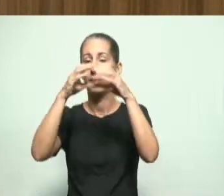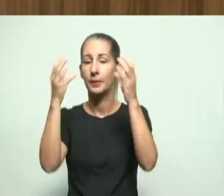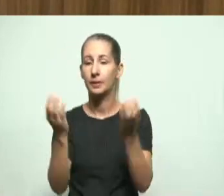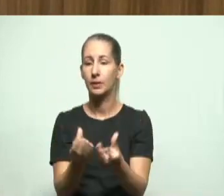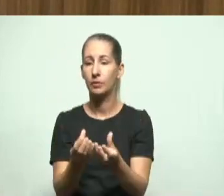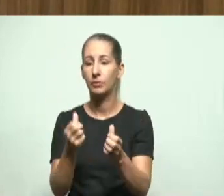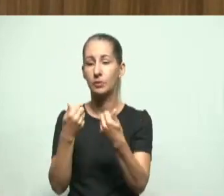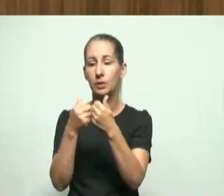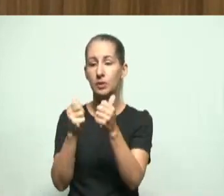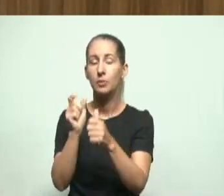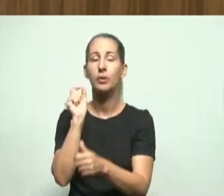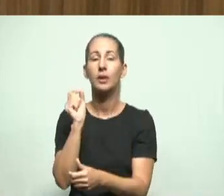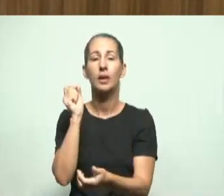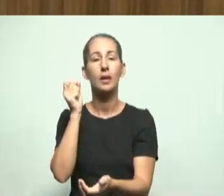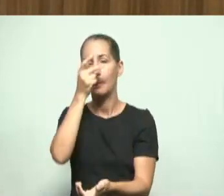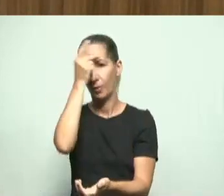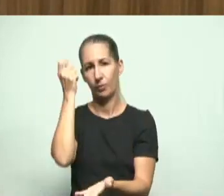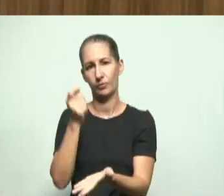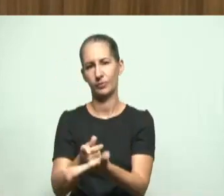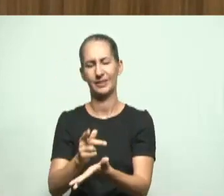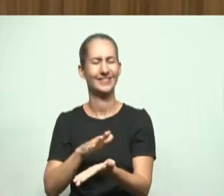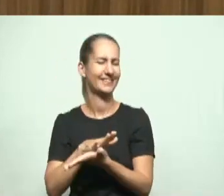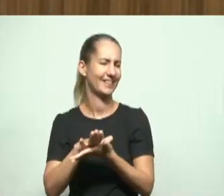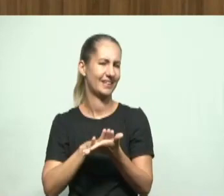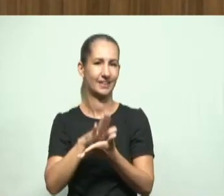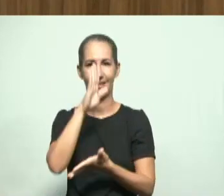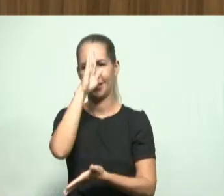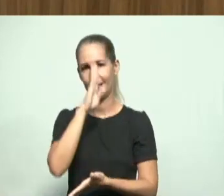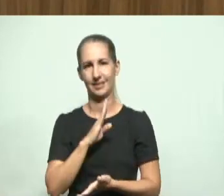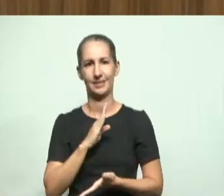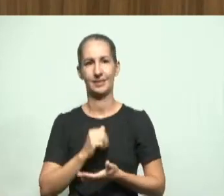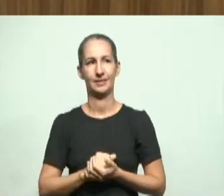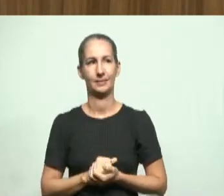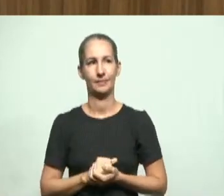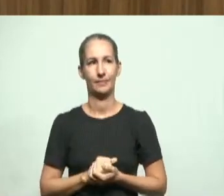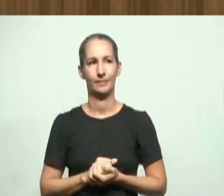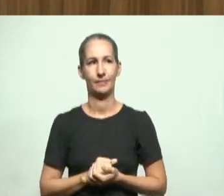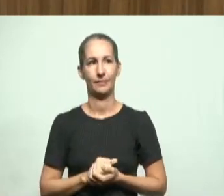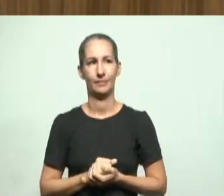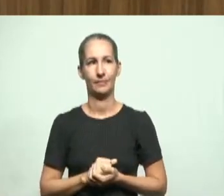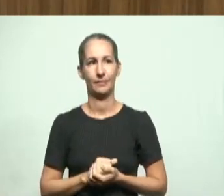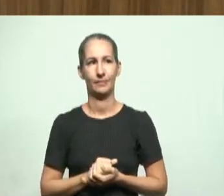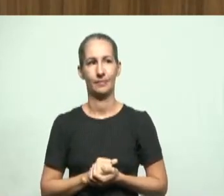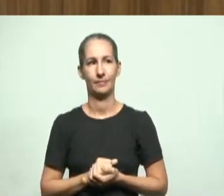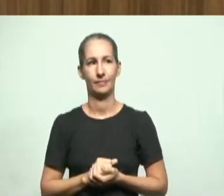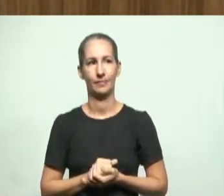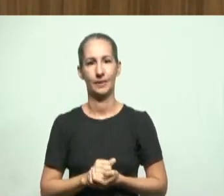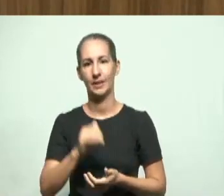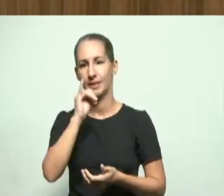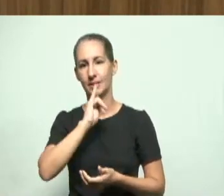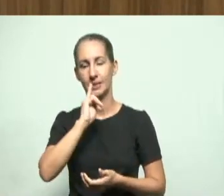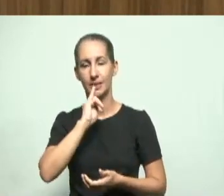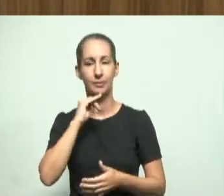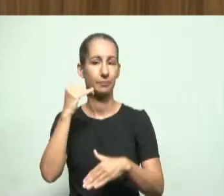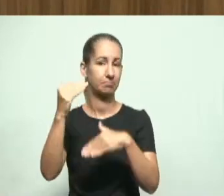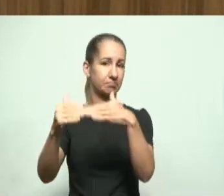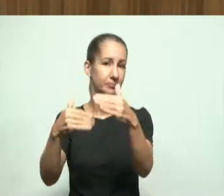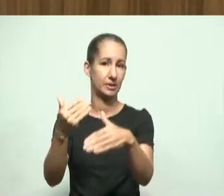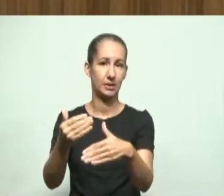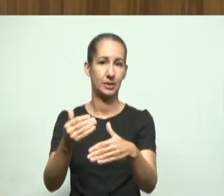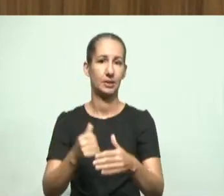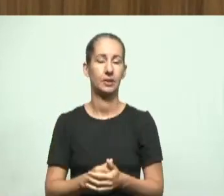É o povo. Então, não é nada de graça. Talvez seja de graça para outra geração